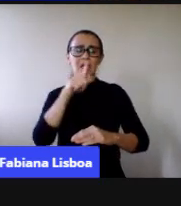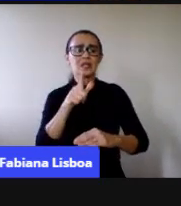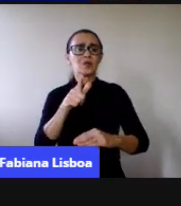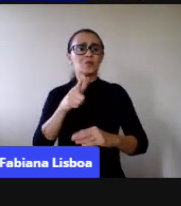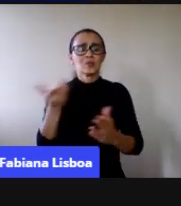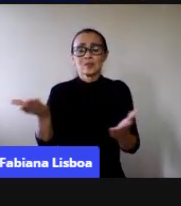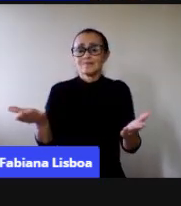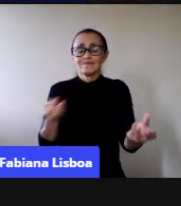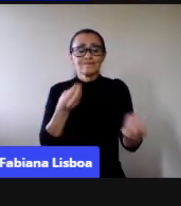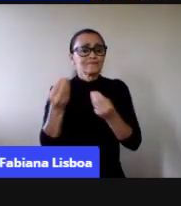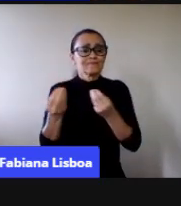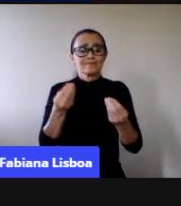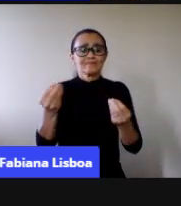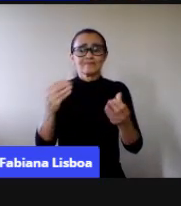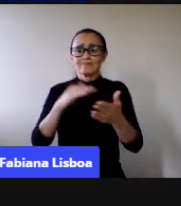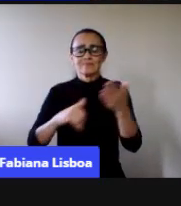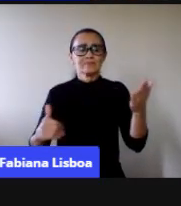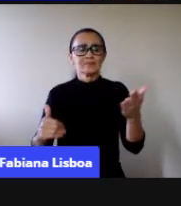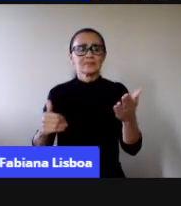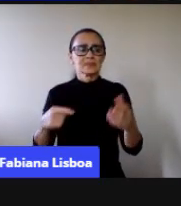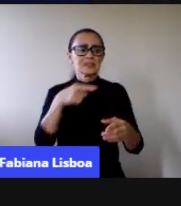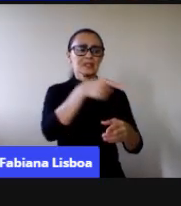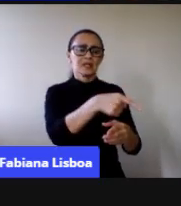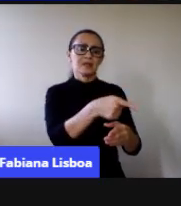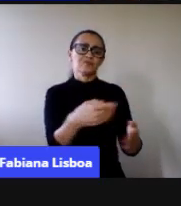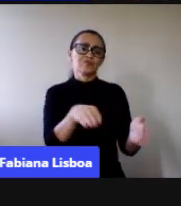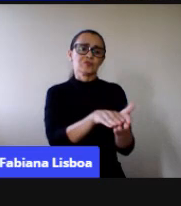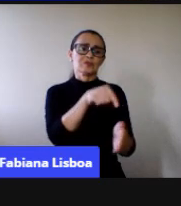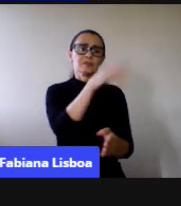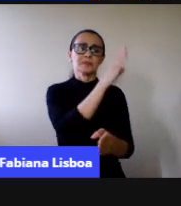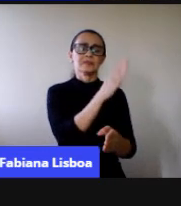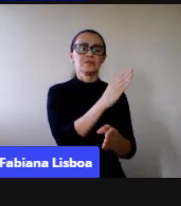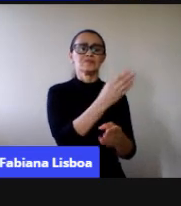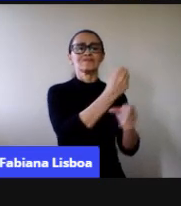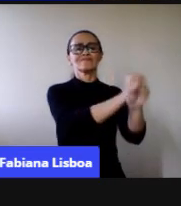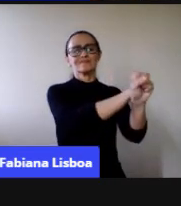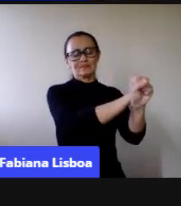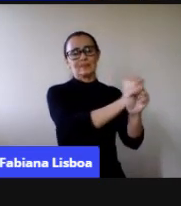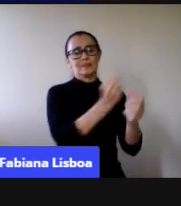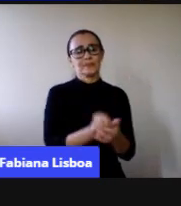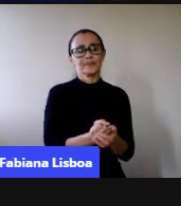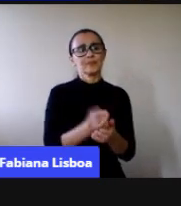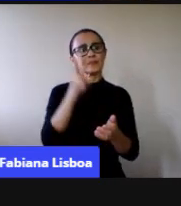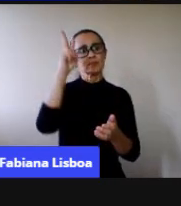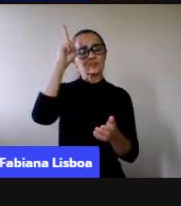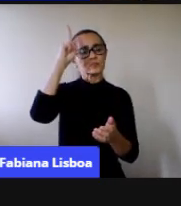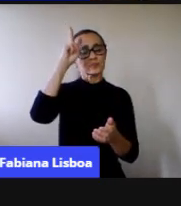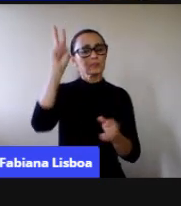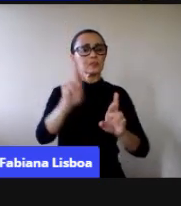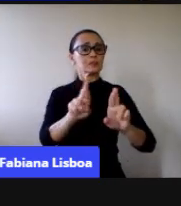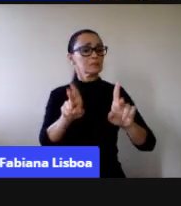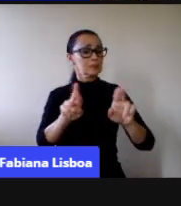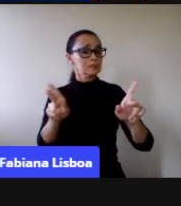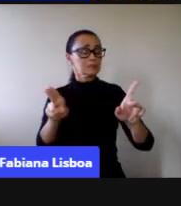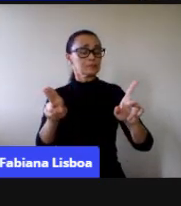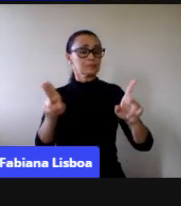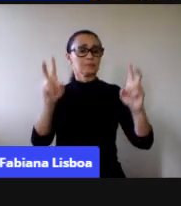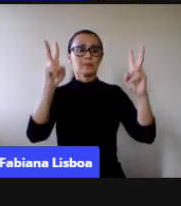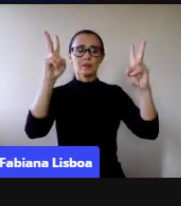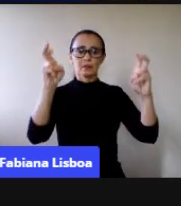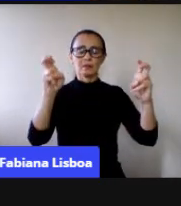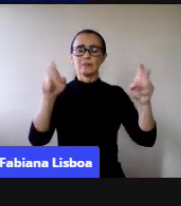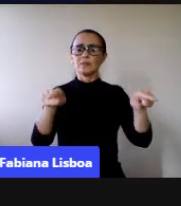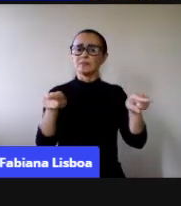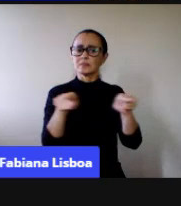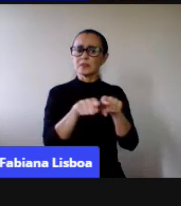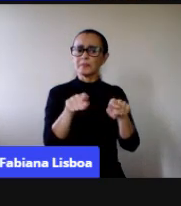serem submetidos a serviços escravos. Então, são histórias diferentes. Então, são temáticas que a gente deve tratar também de forma